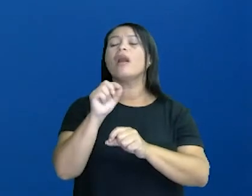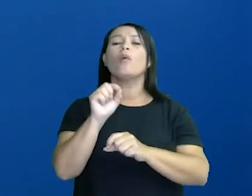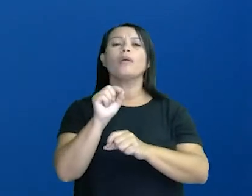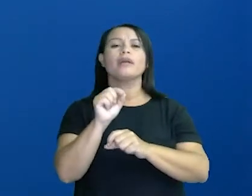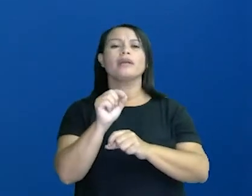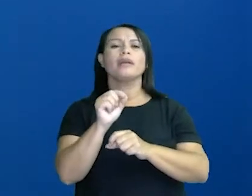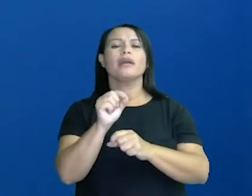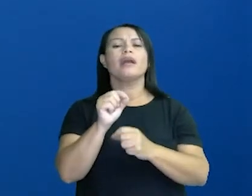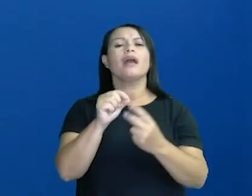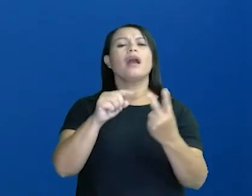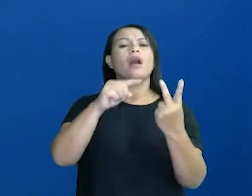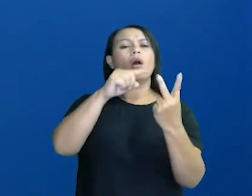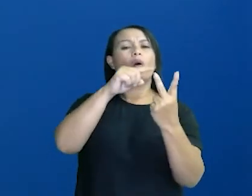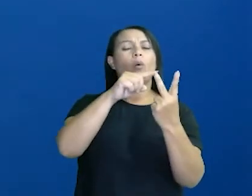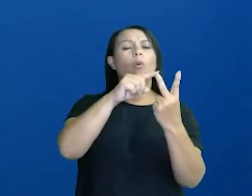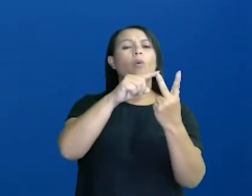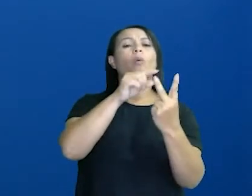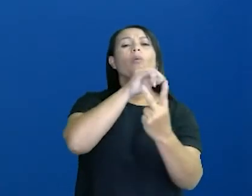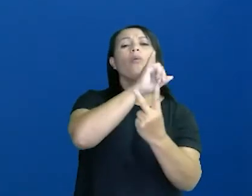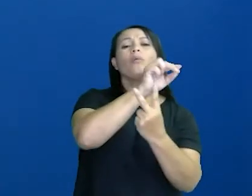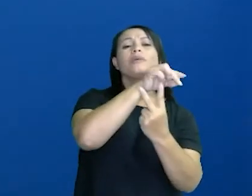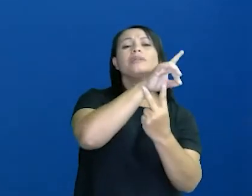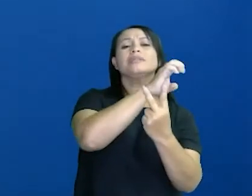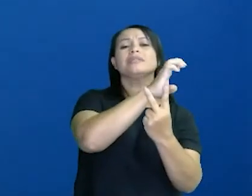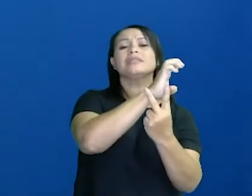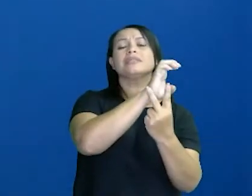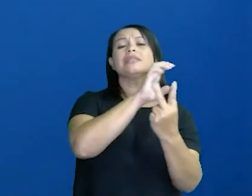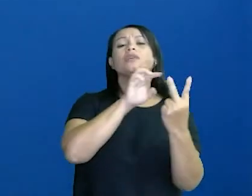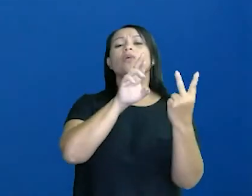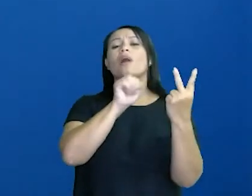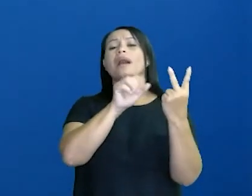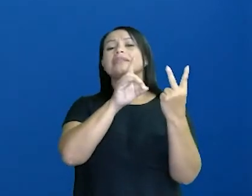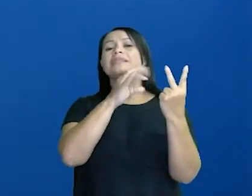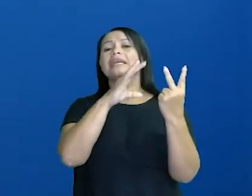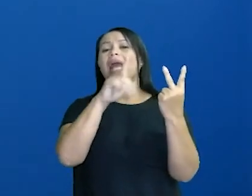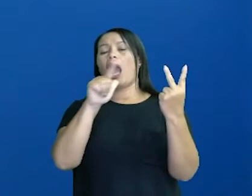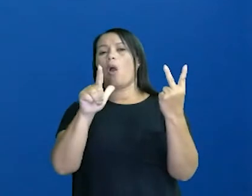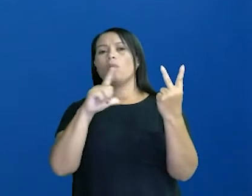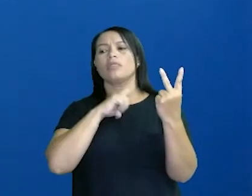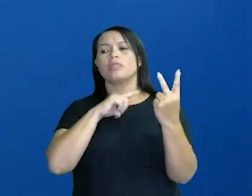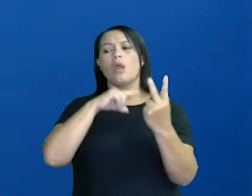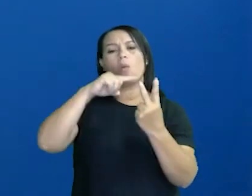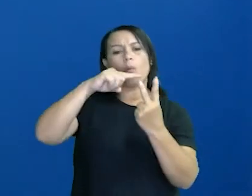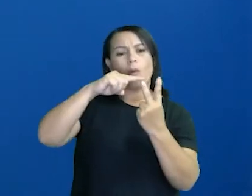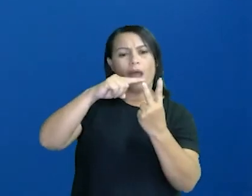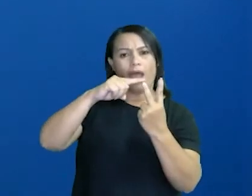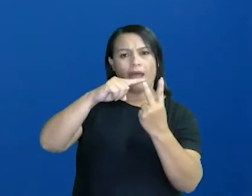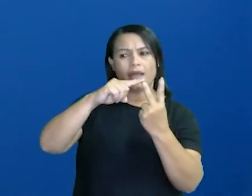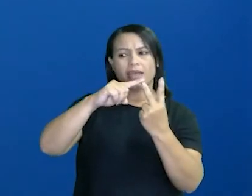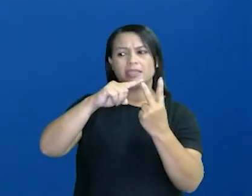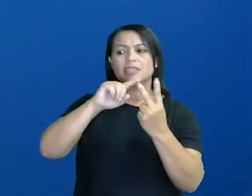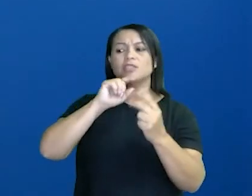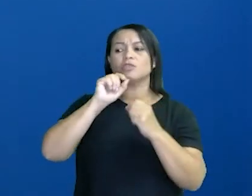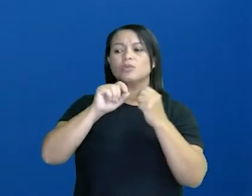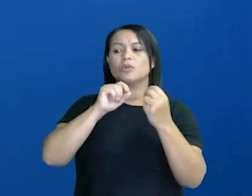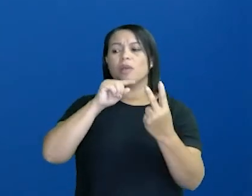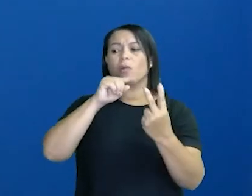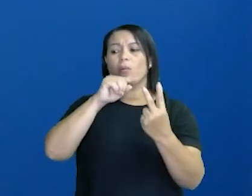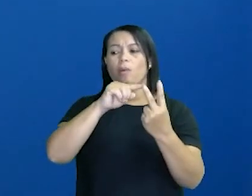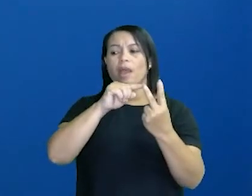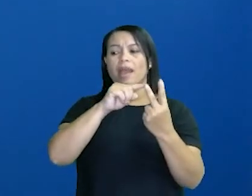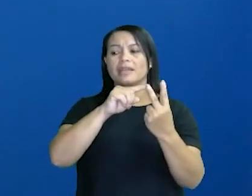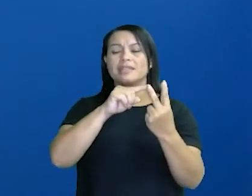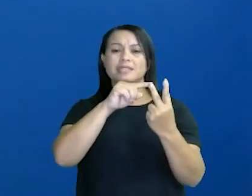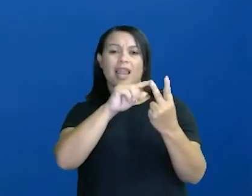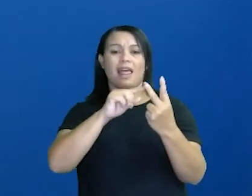radical e um índice desse radical então eu tenho aqui uma raiz cúbica Tá certo